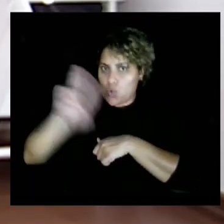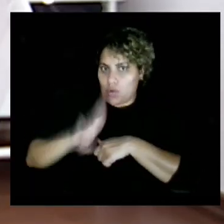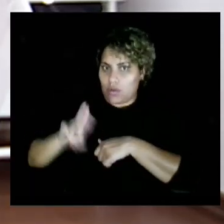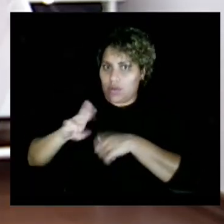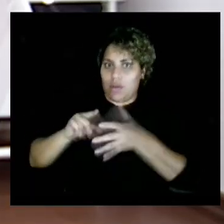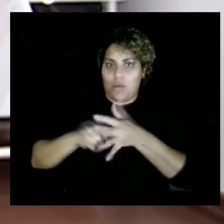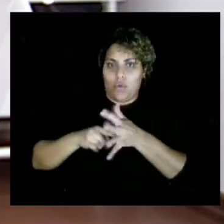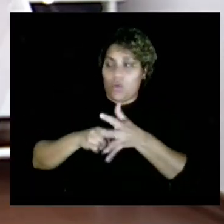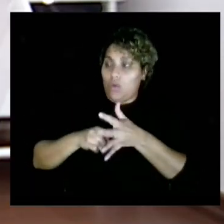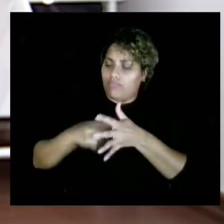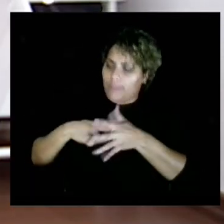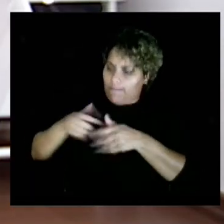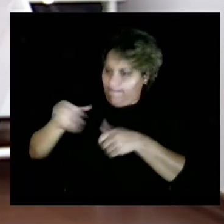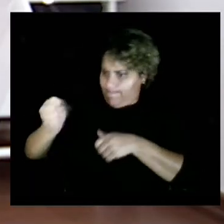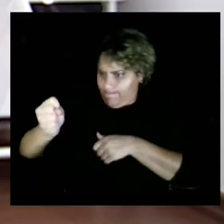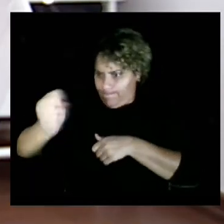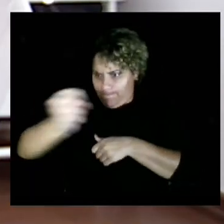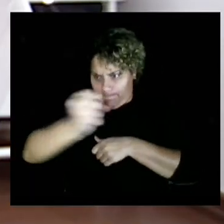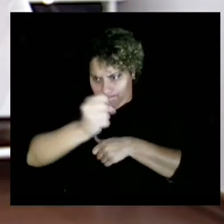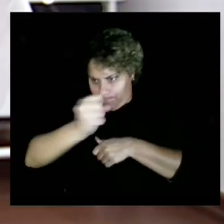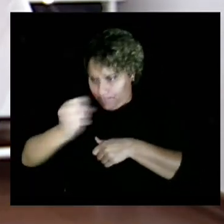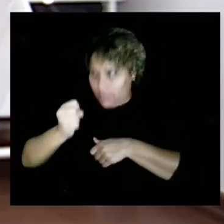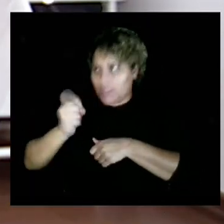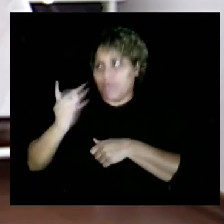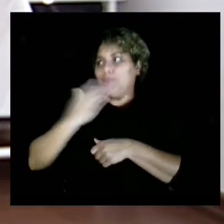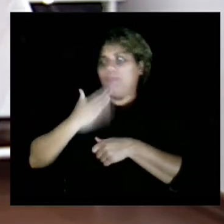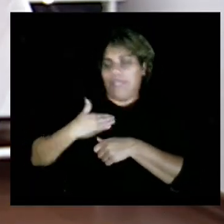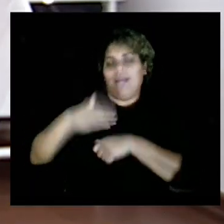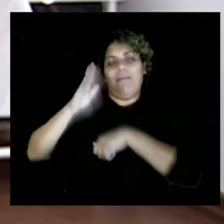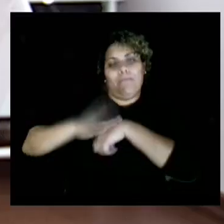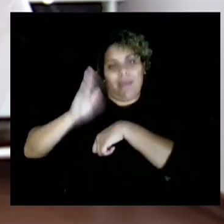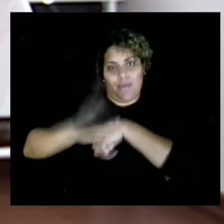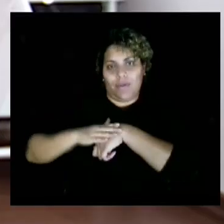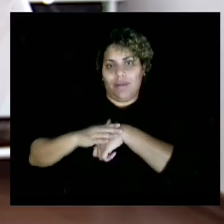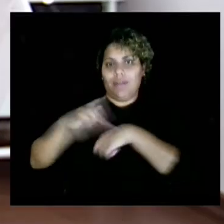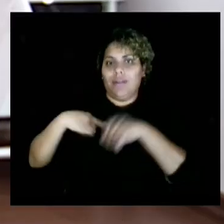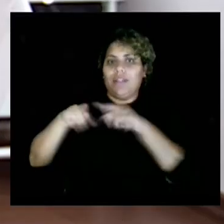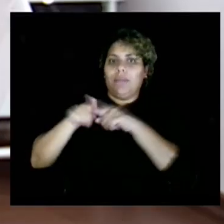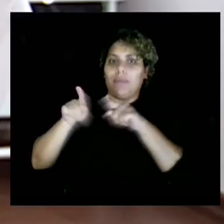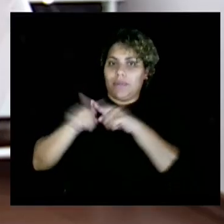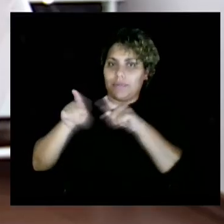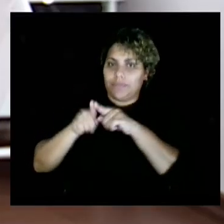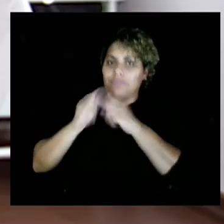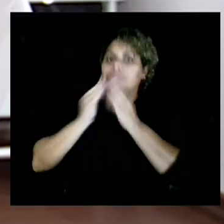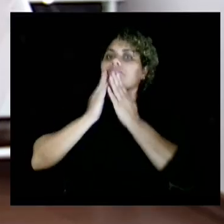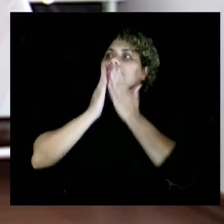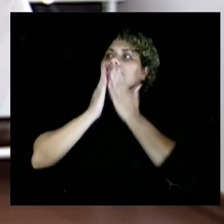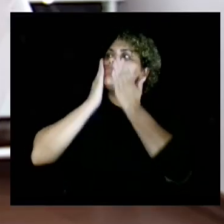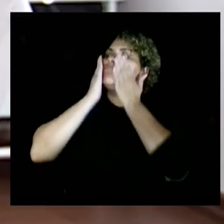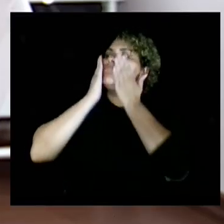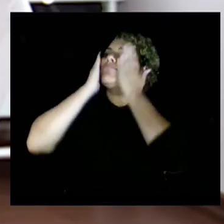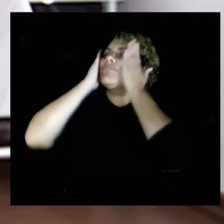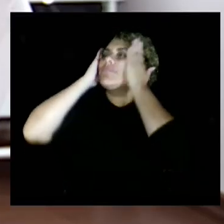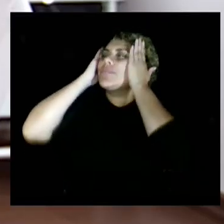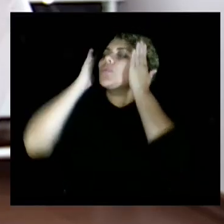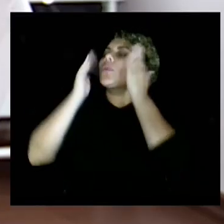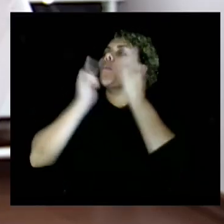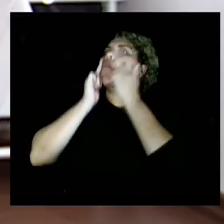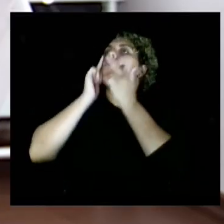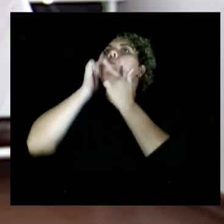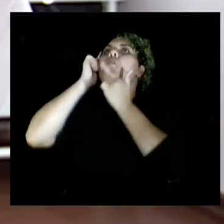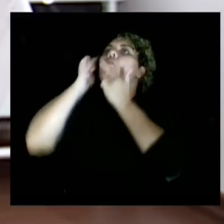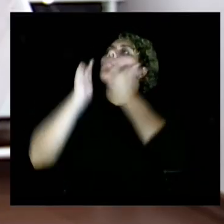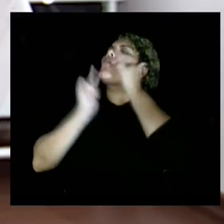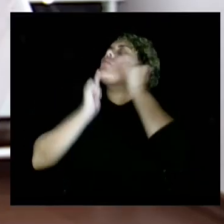manual. E elas gostam muito, e faço muita limpeza de pele, que eu faço muito em adolescente, por conta do meu filho, dos amigos. Eu acabo